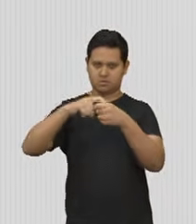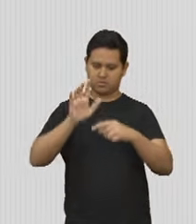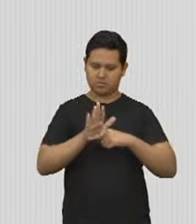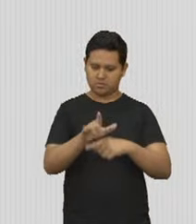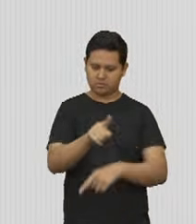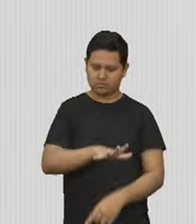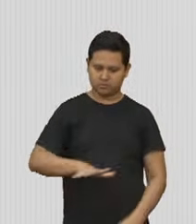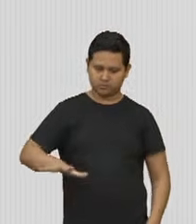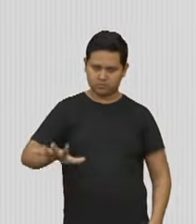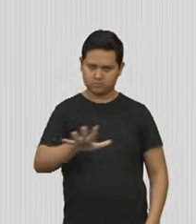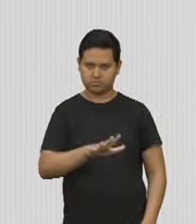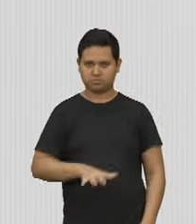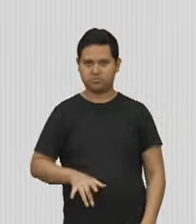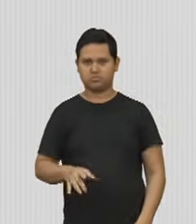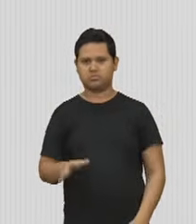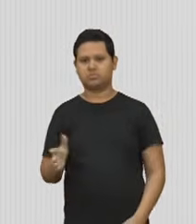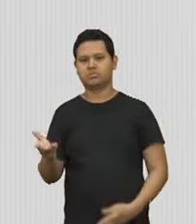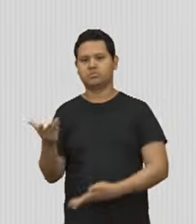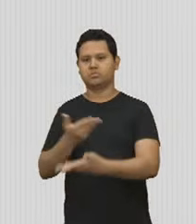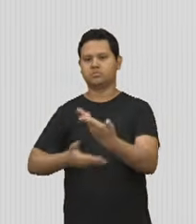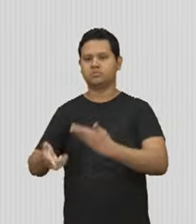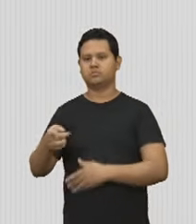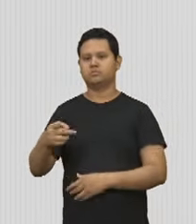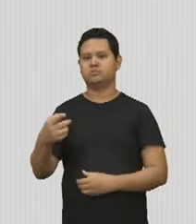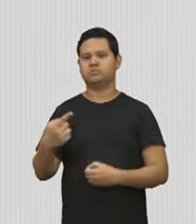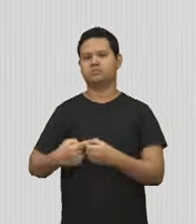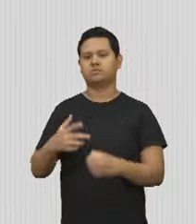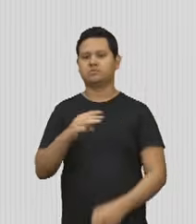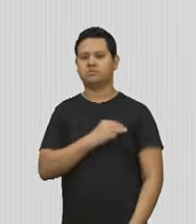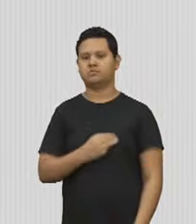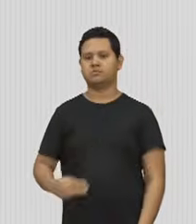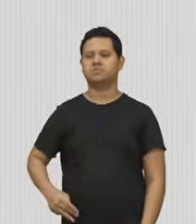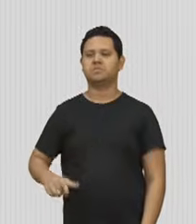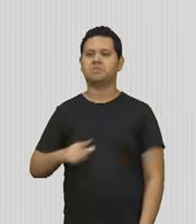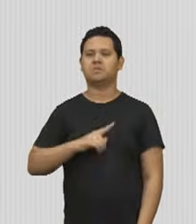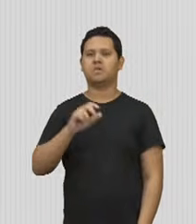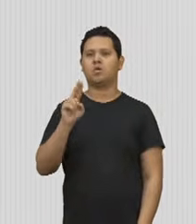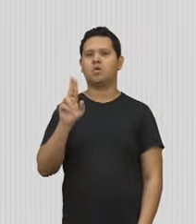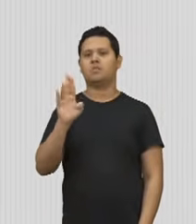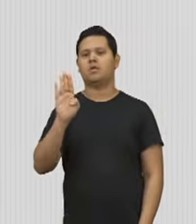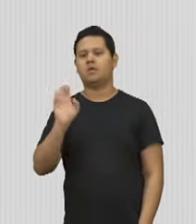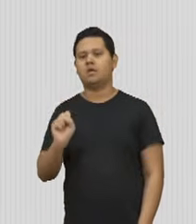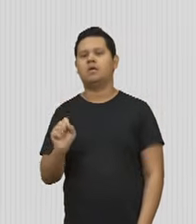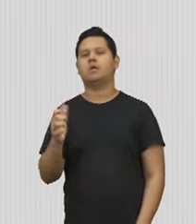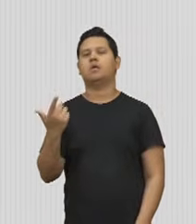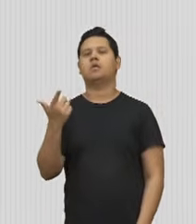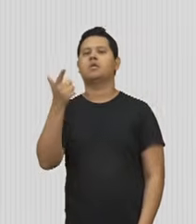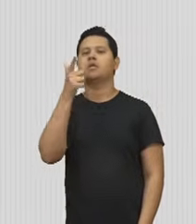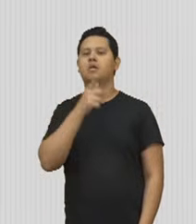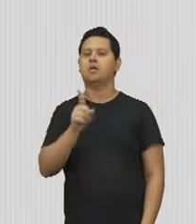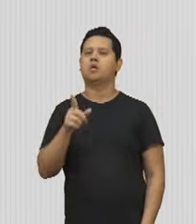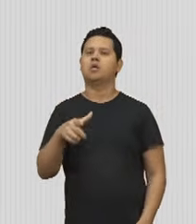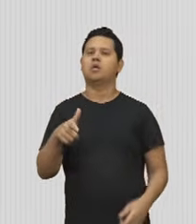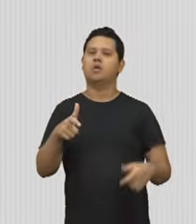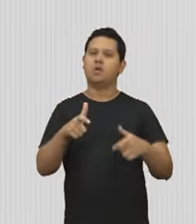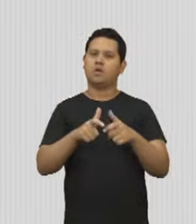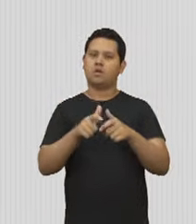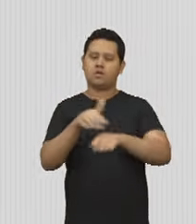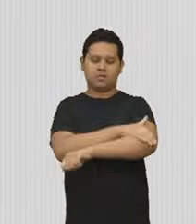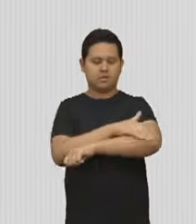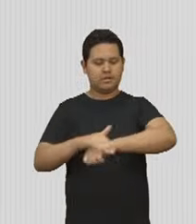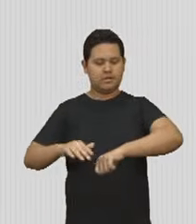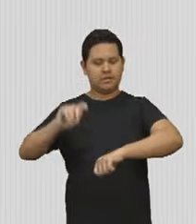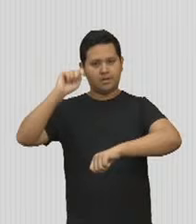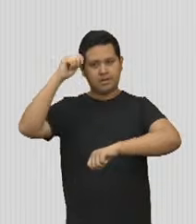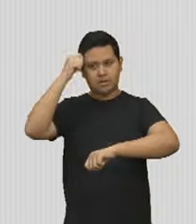município em serviços para a cidade. Então, para que a gente possa ter UBS funcionando, ter hospital, vias pavimentadas,